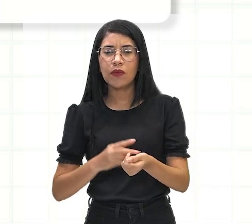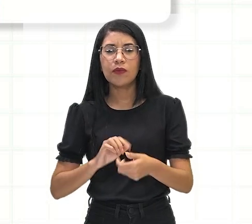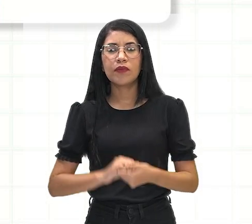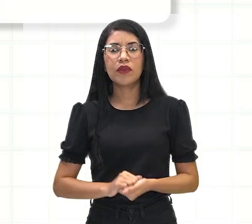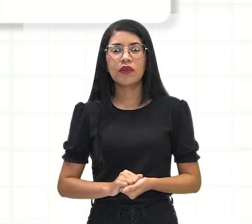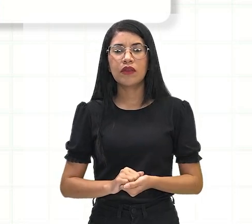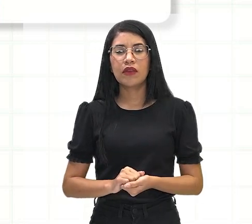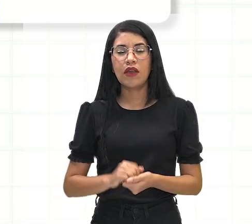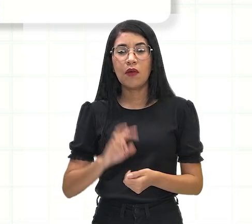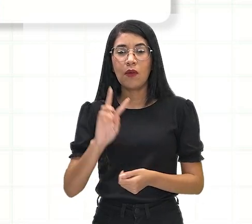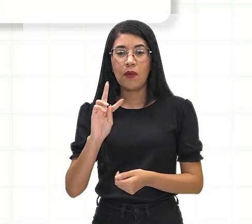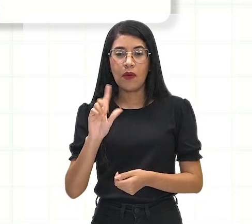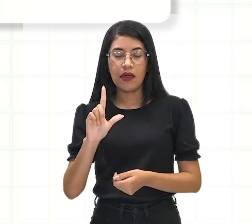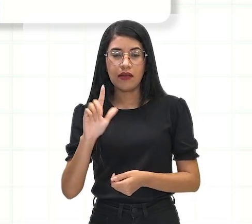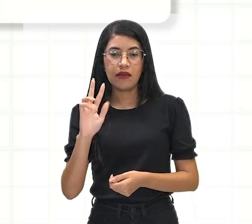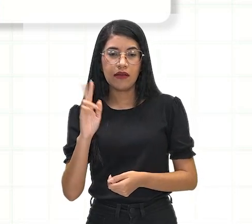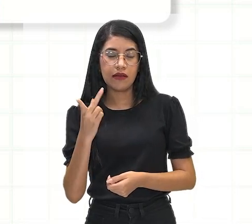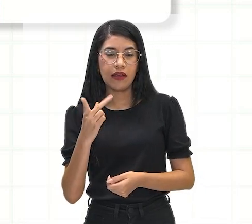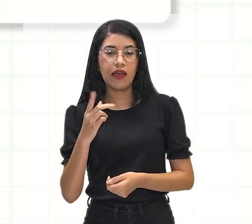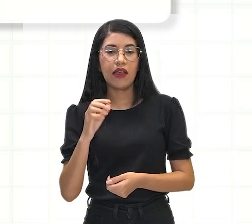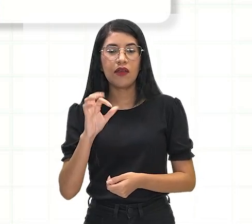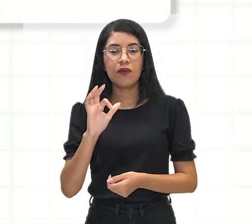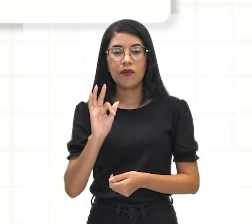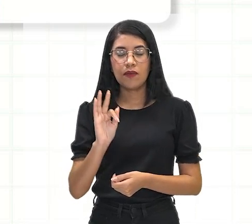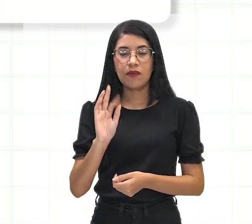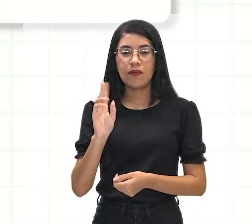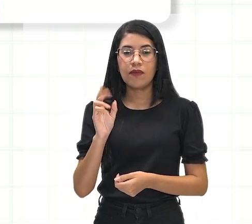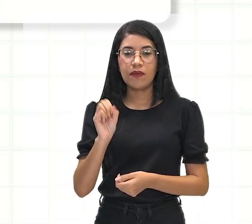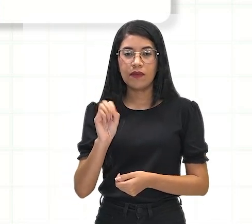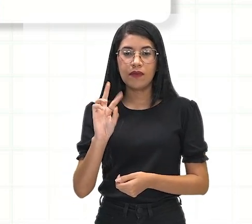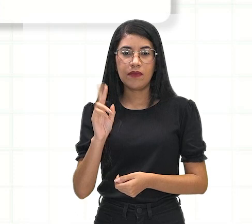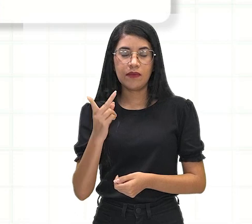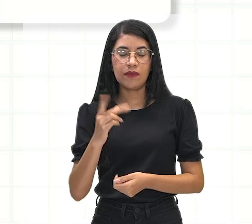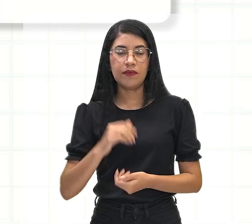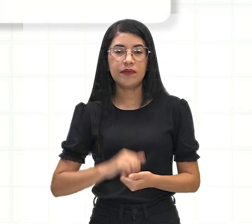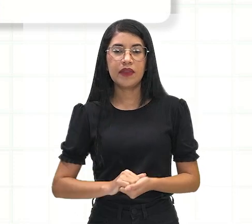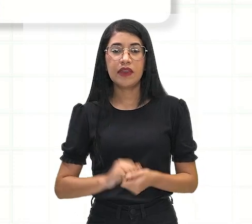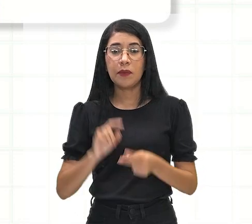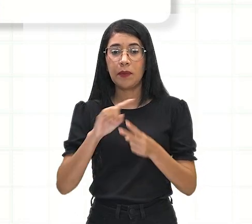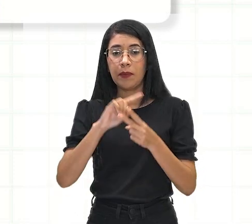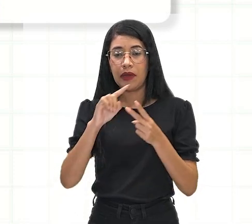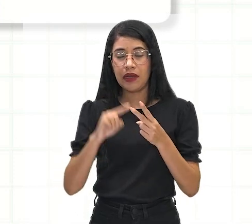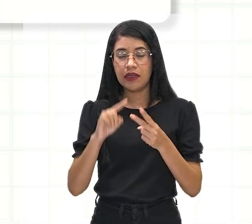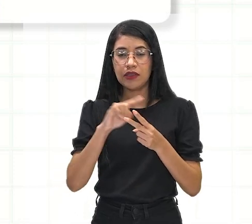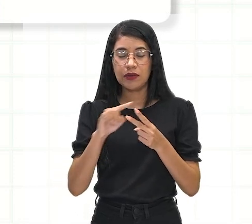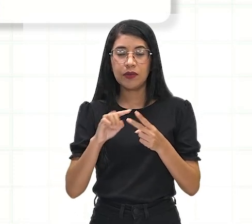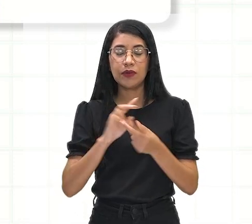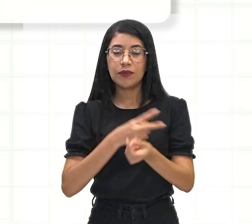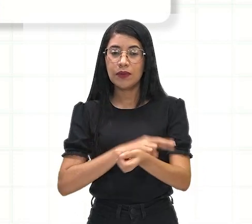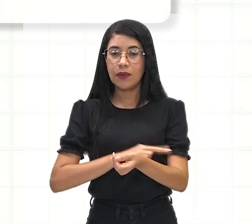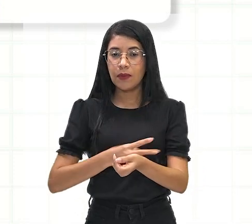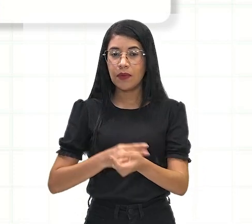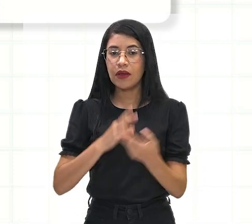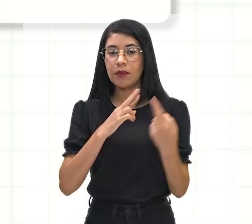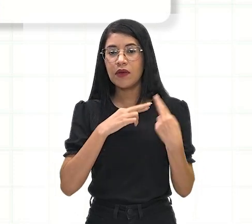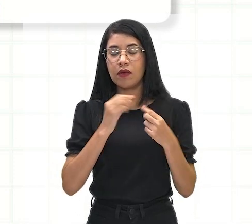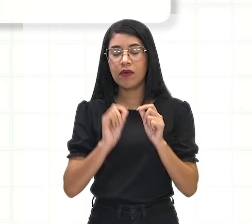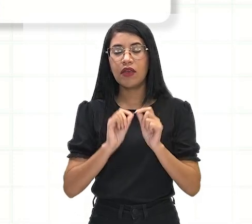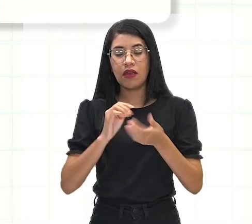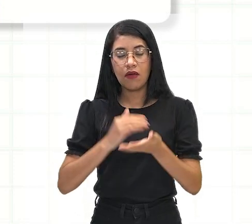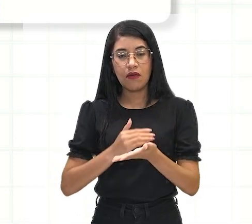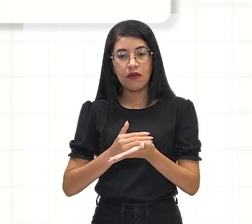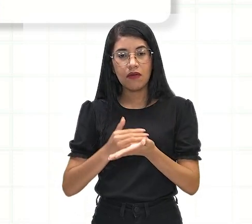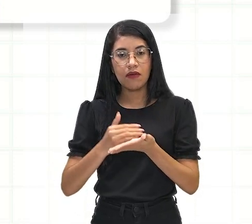aí o luteinizante e o folículo estimulante, né? Então, esses hormônios aí são responsáveis por